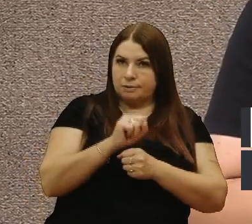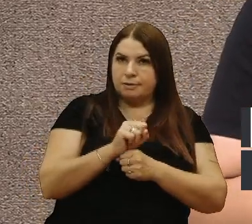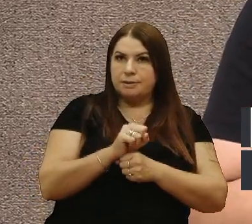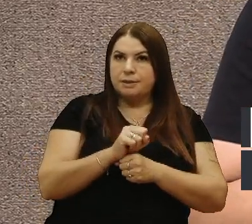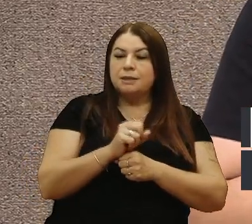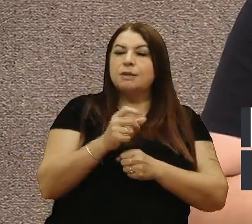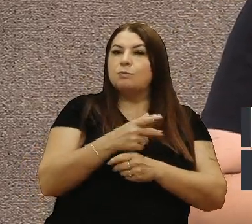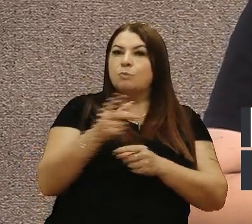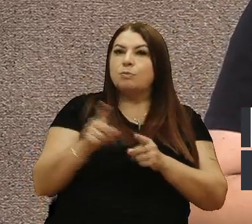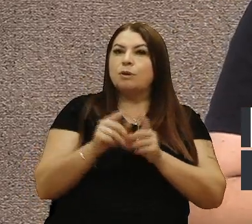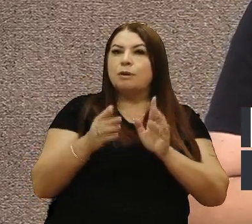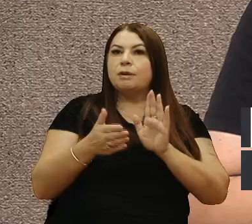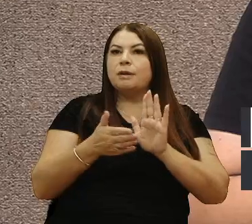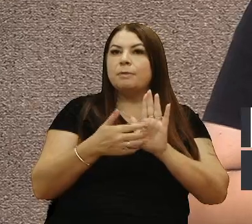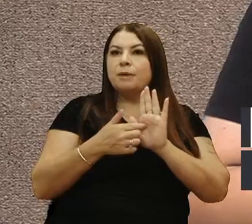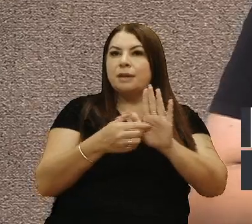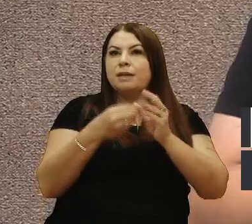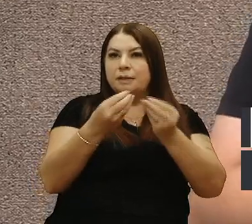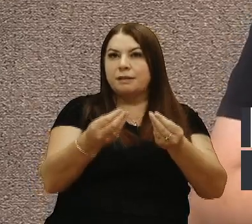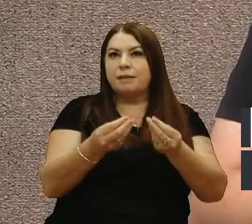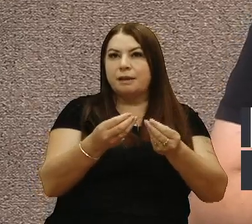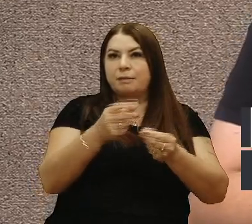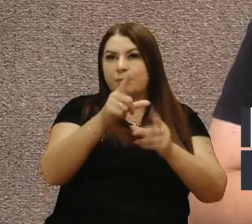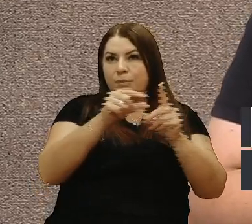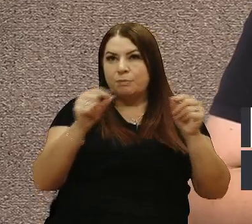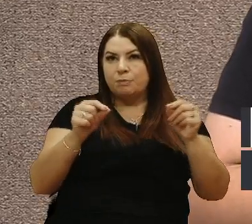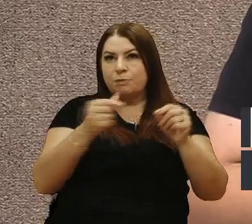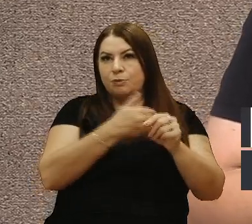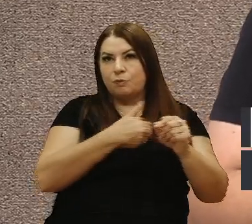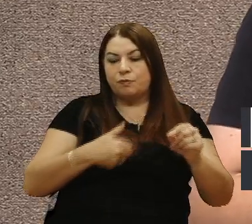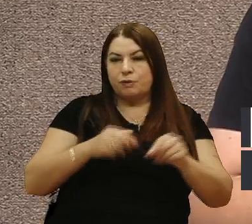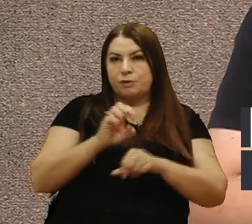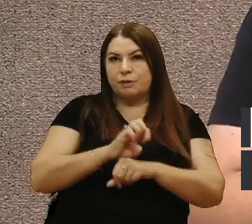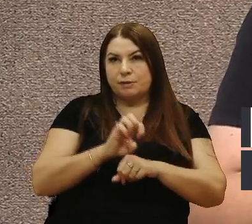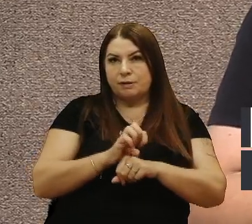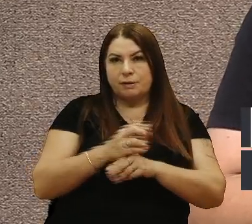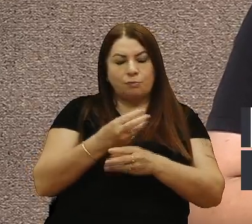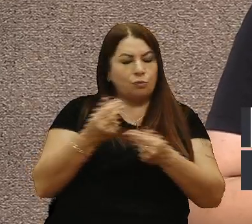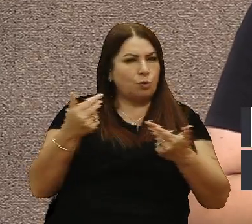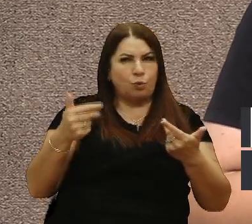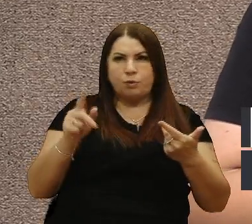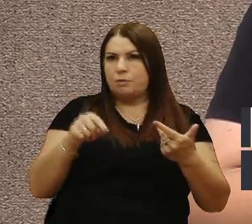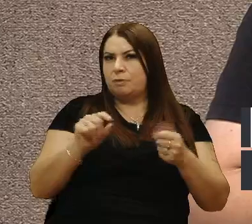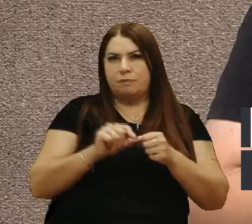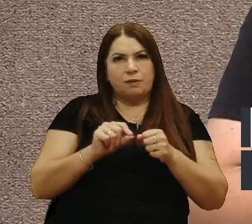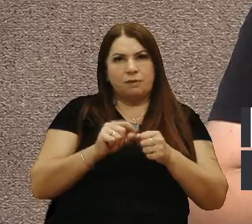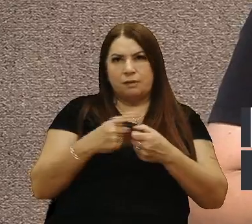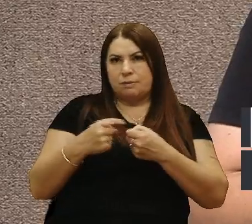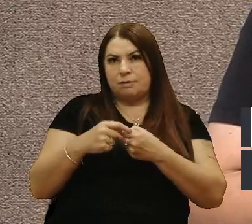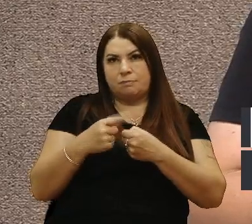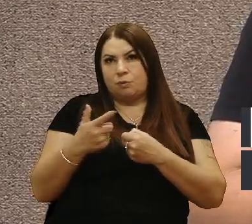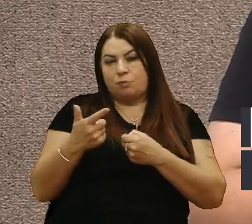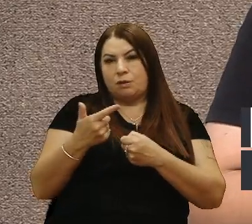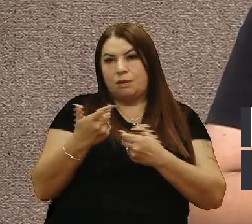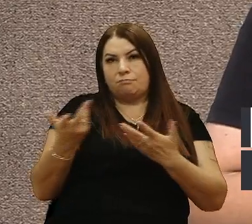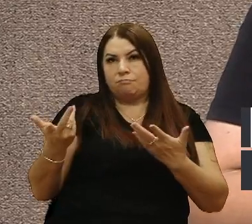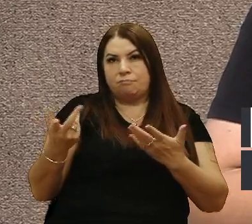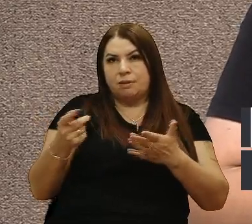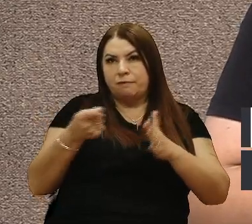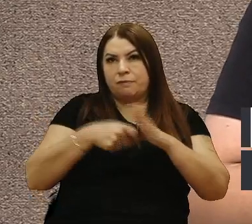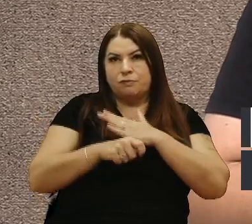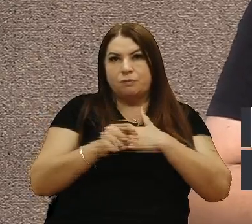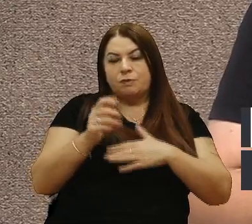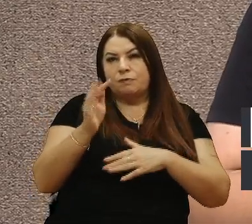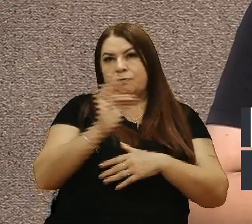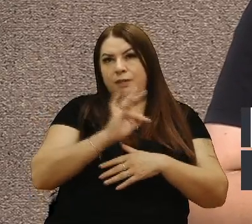tanto que arrecada proporcionalmente entrega e devolve para Brasília e para o governo do estado. Então tem muita coisa que não é feita na cidade porque não vem governo, não tem investimento